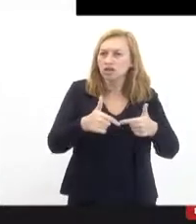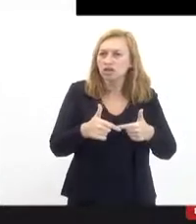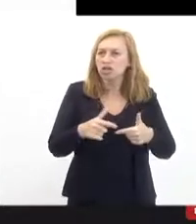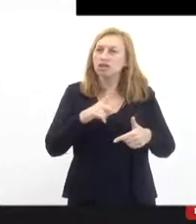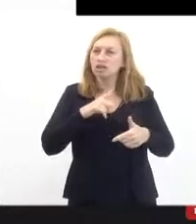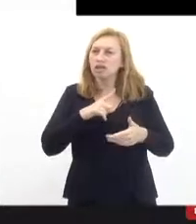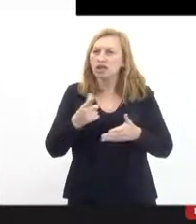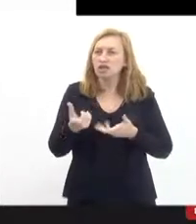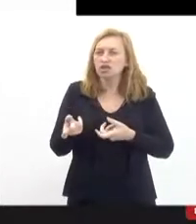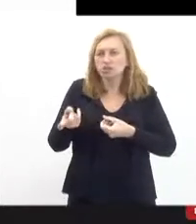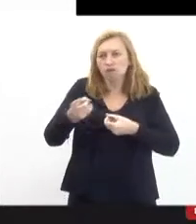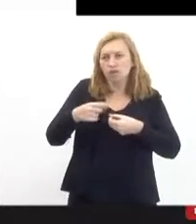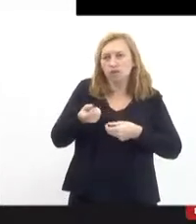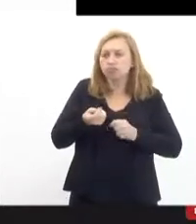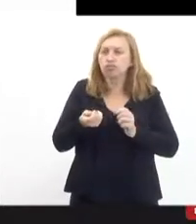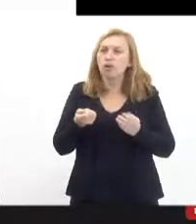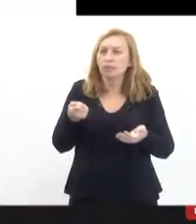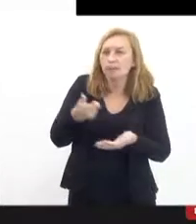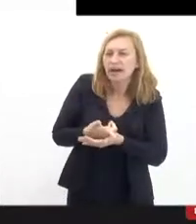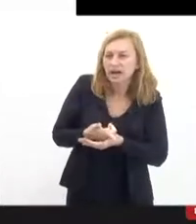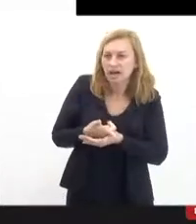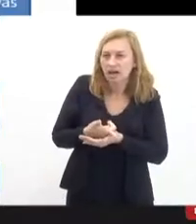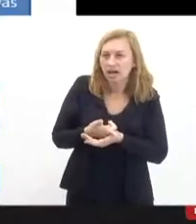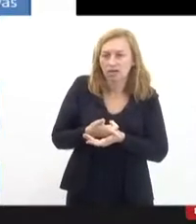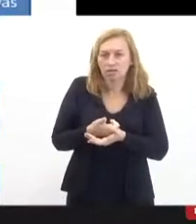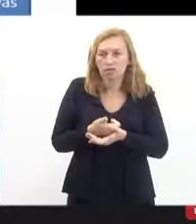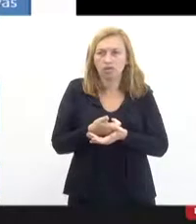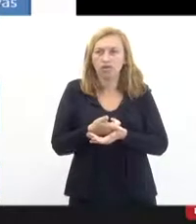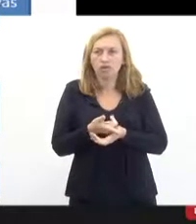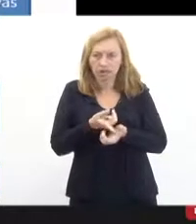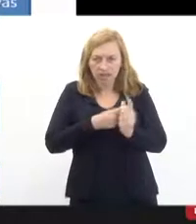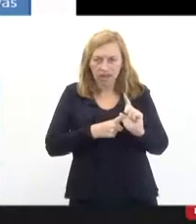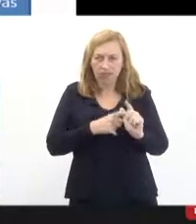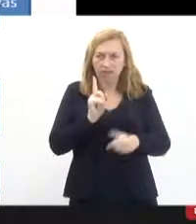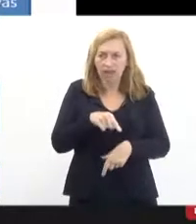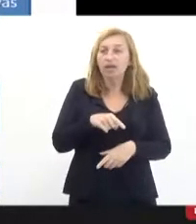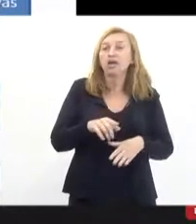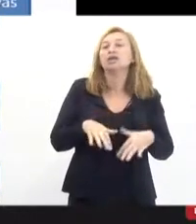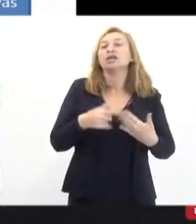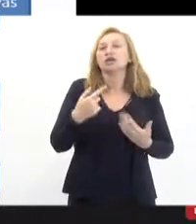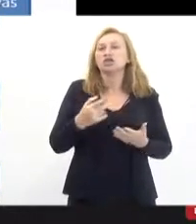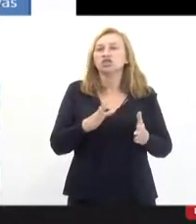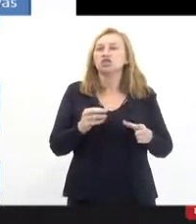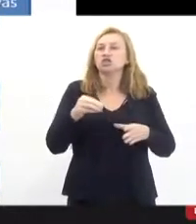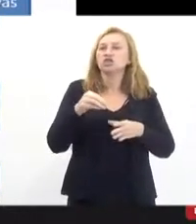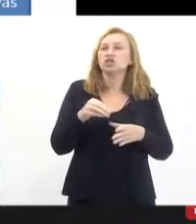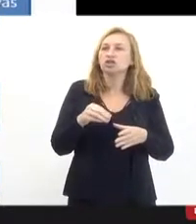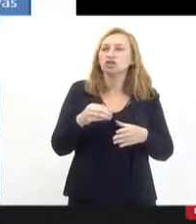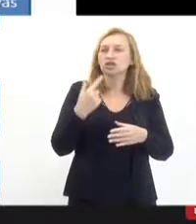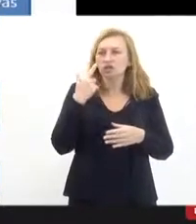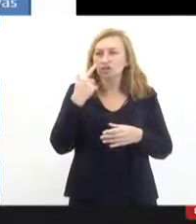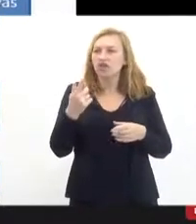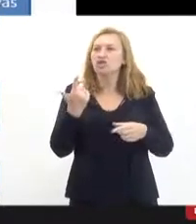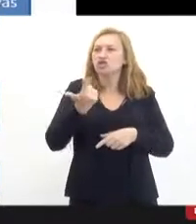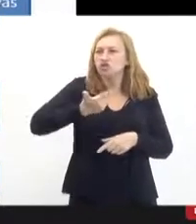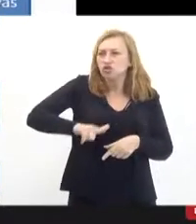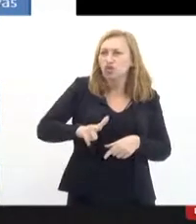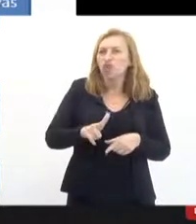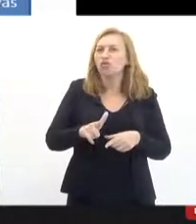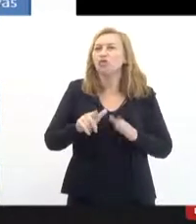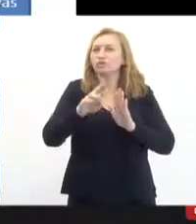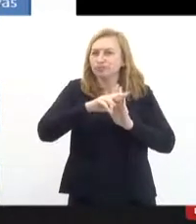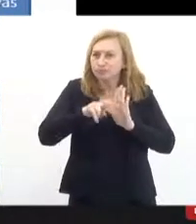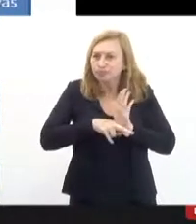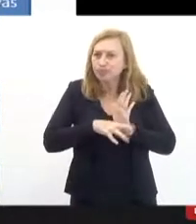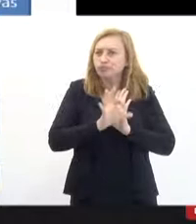econômico, ou seja, que o credor venha pagar esse crédito, né? E aí a gente entra de novo, a gente se socorre novamente às normas,